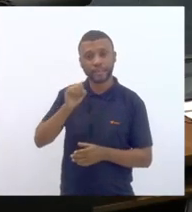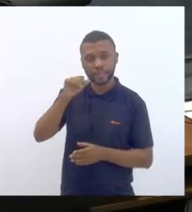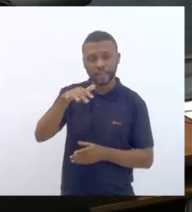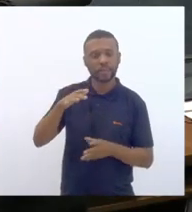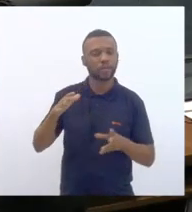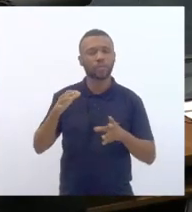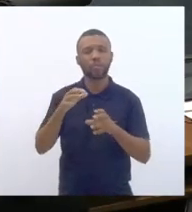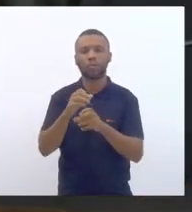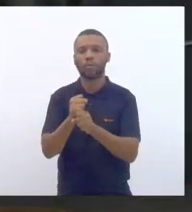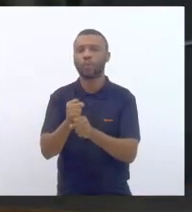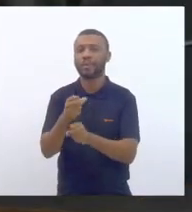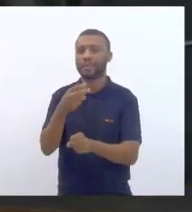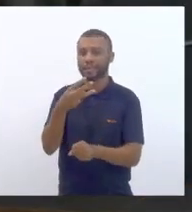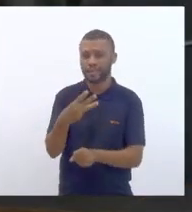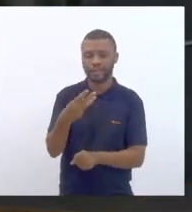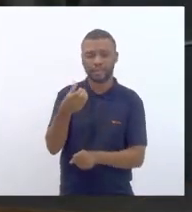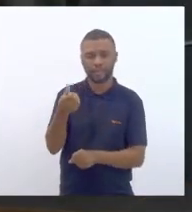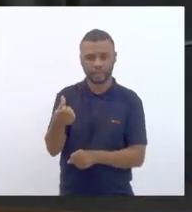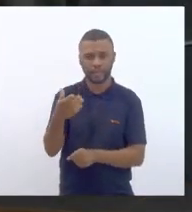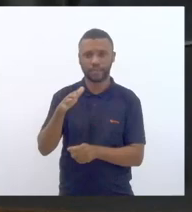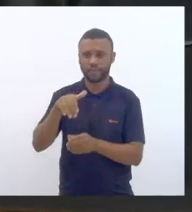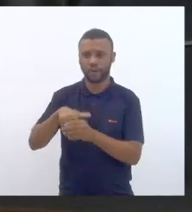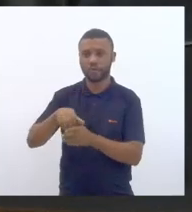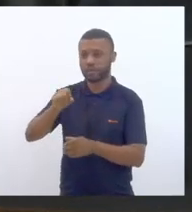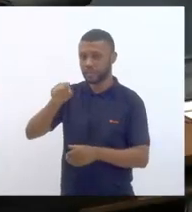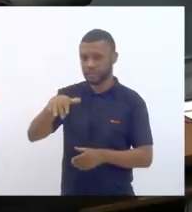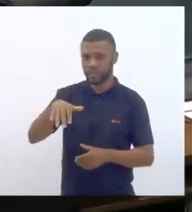Rosenberg Reis, vota sim, 36.